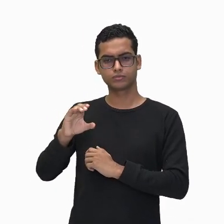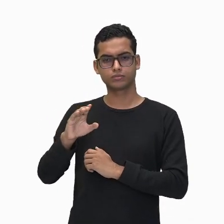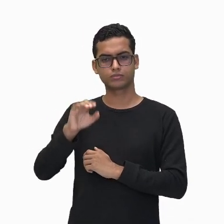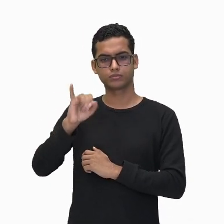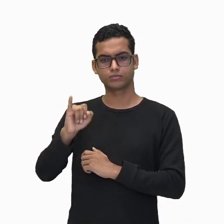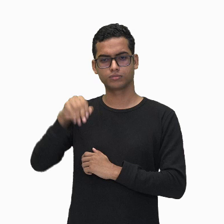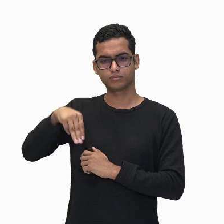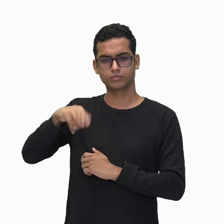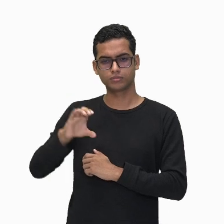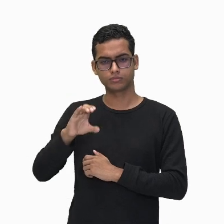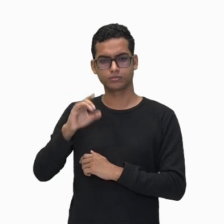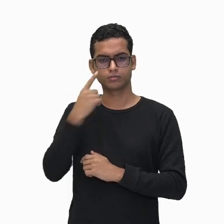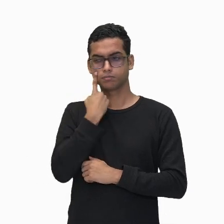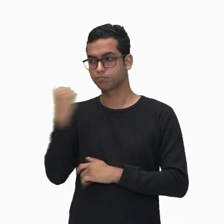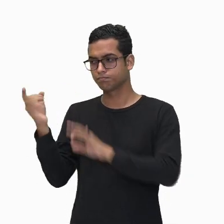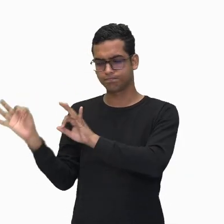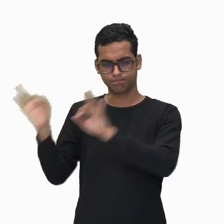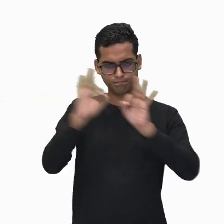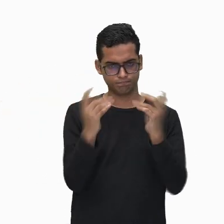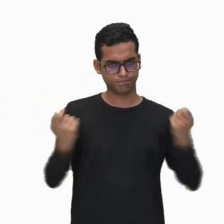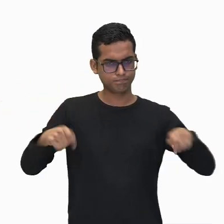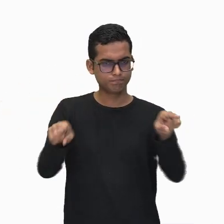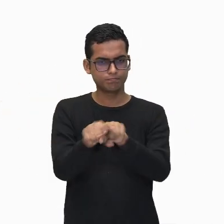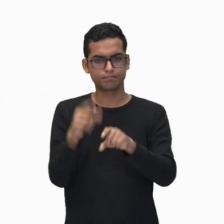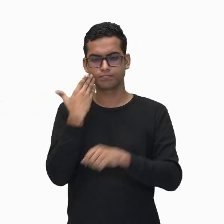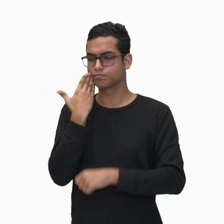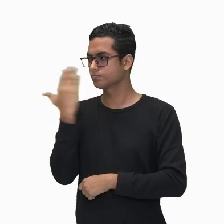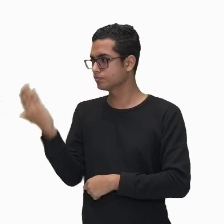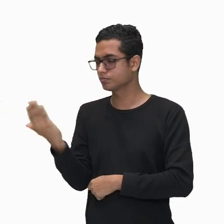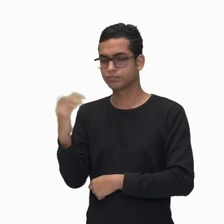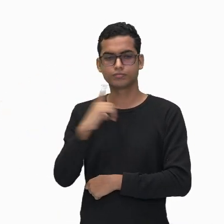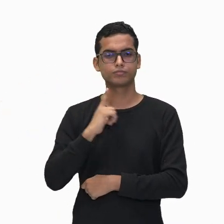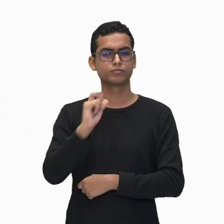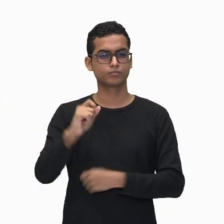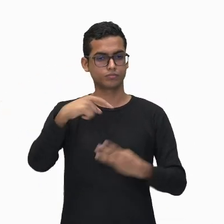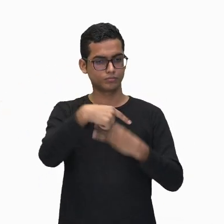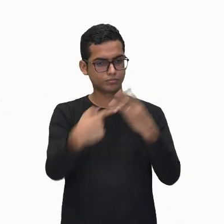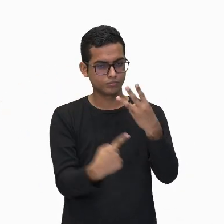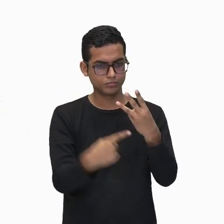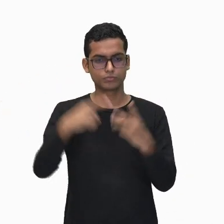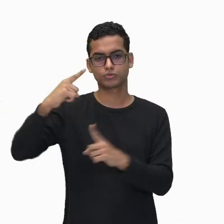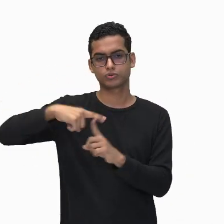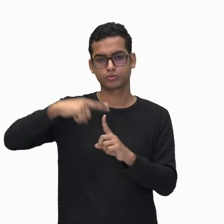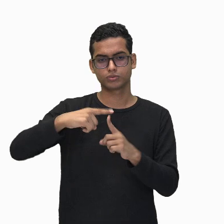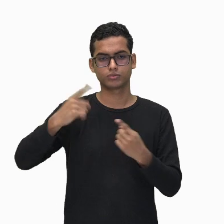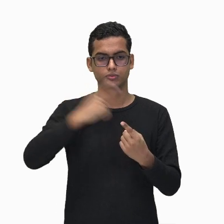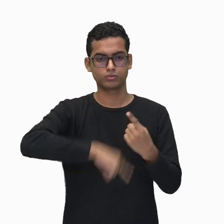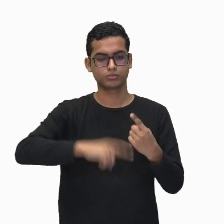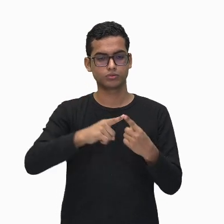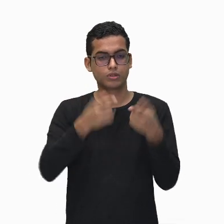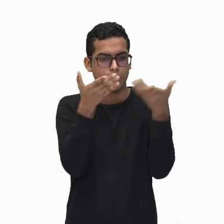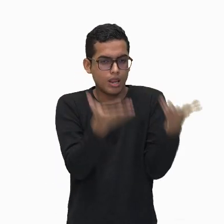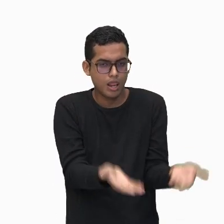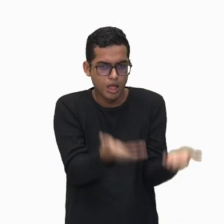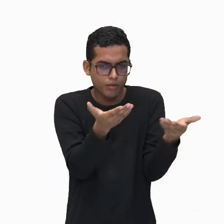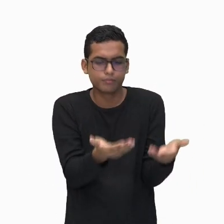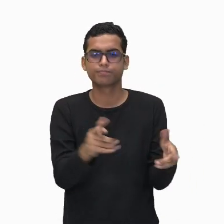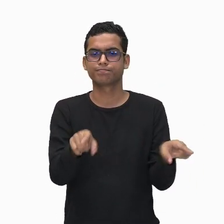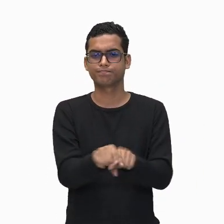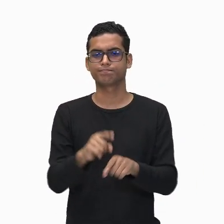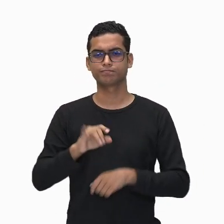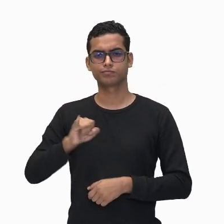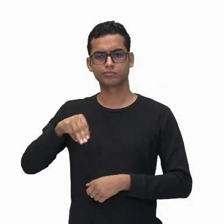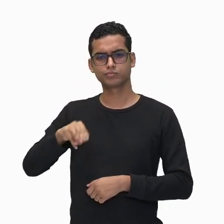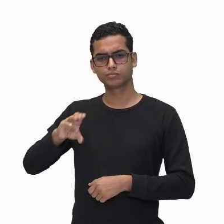como vocês observam aí nessa tabelinha, né, nós temos 3 graus de obesidade, que é a obesidade leve, que é quando o IMC